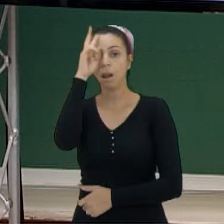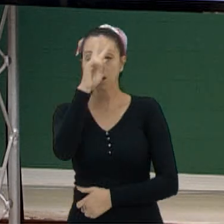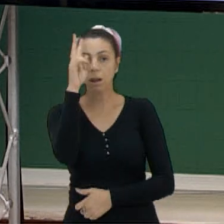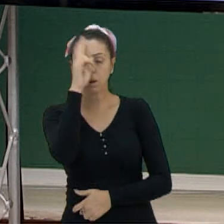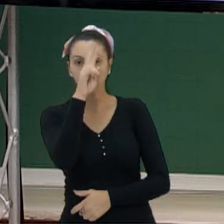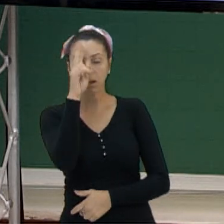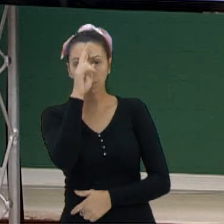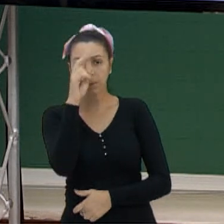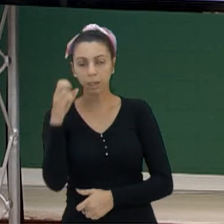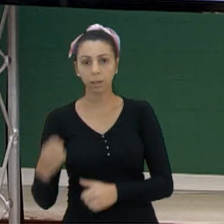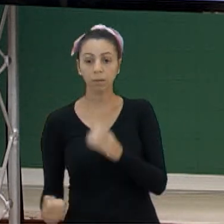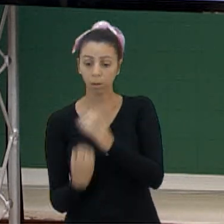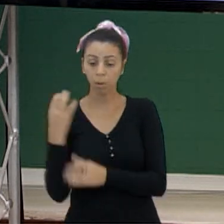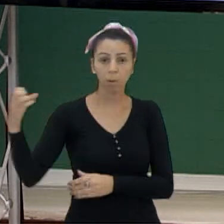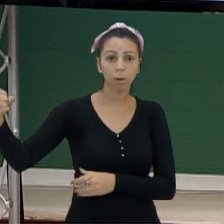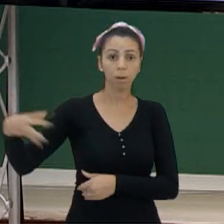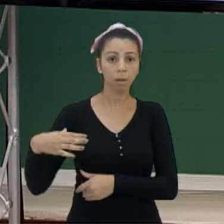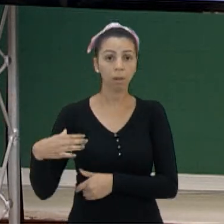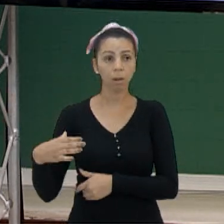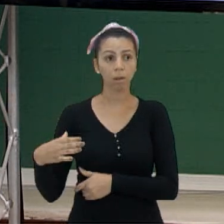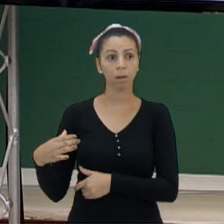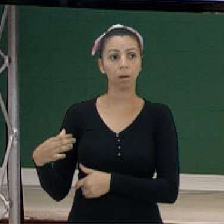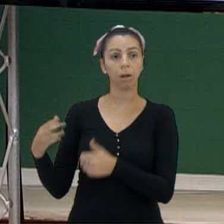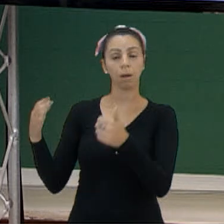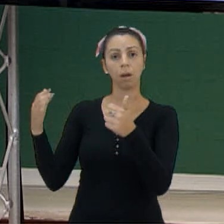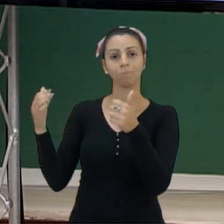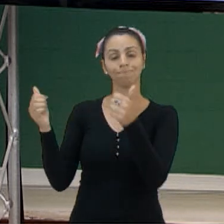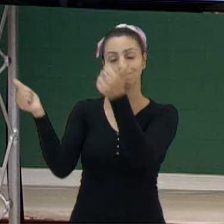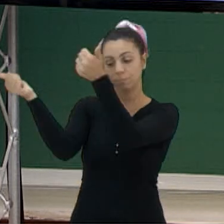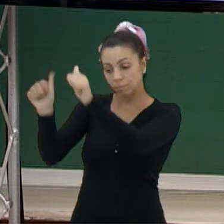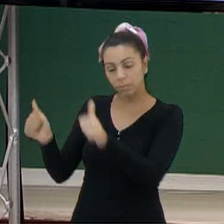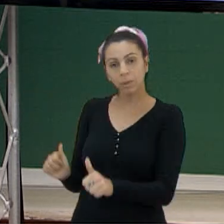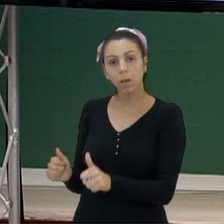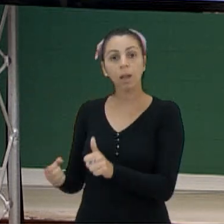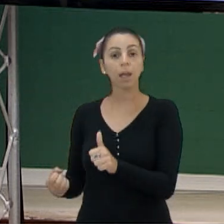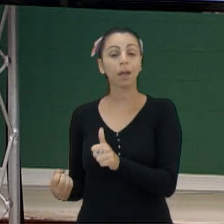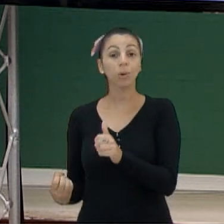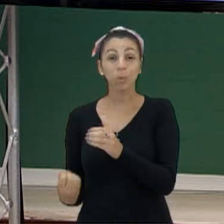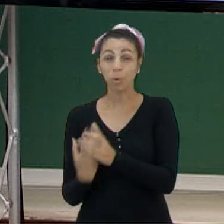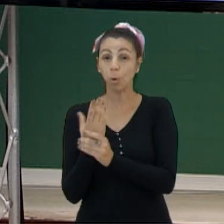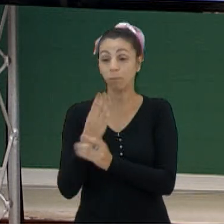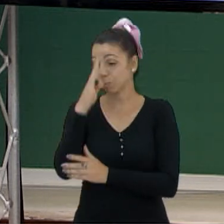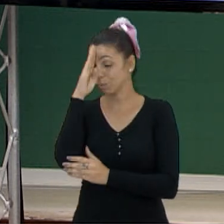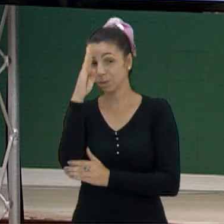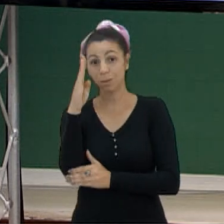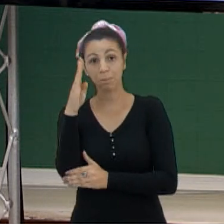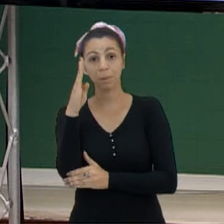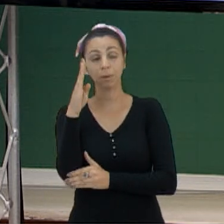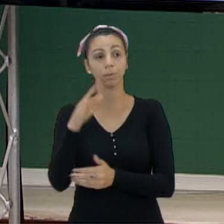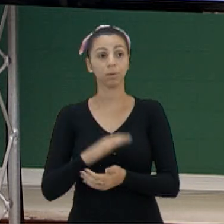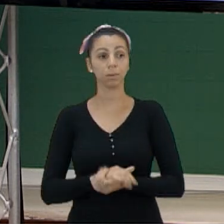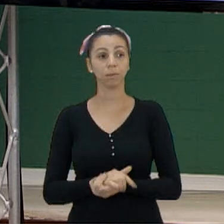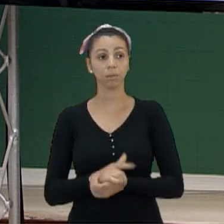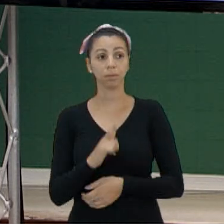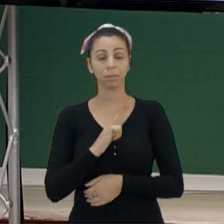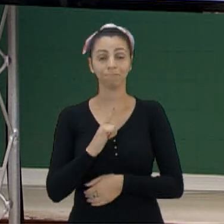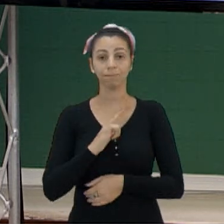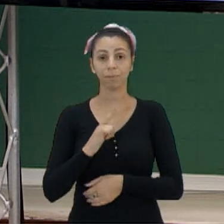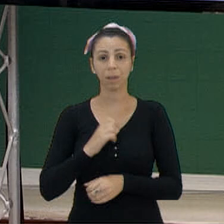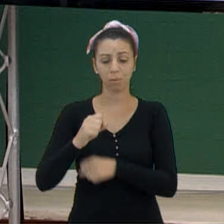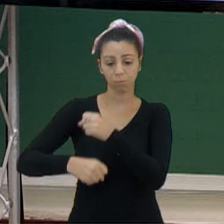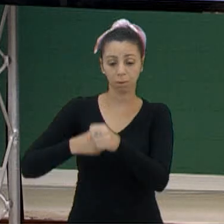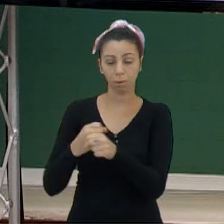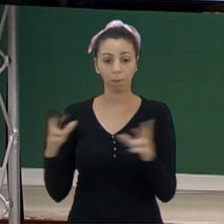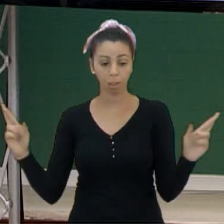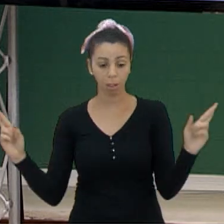passa a ser uma coisa exclusiva, desvinculado da arquitetura. A gente comentou isso, que fazia anos que estava entrelaçado.